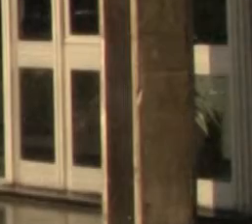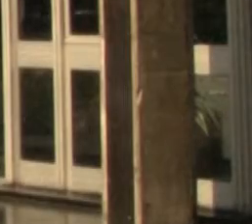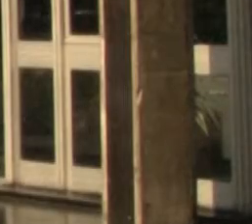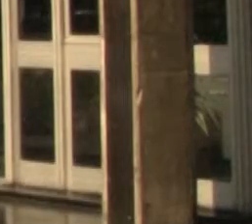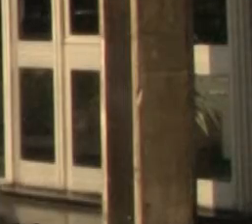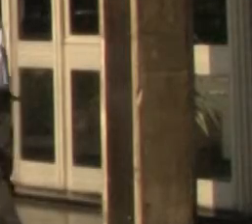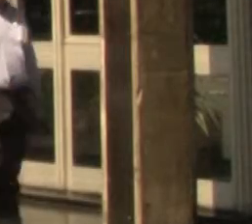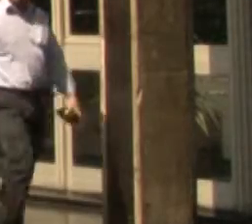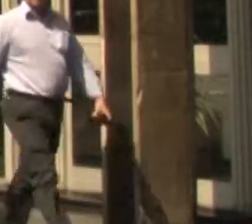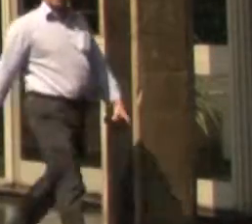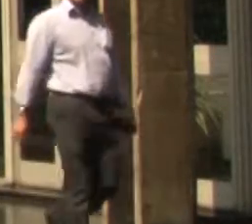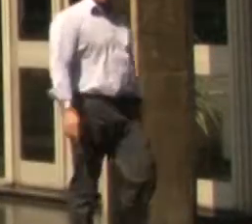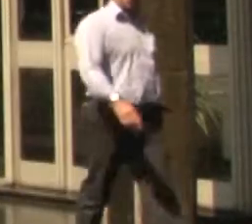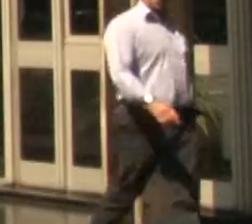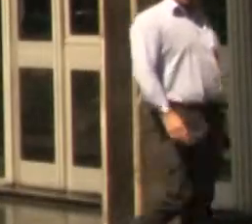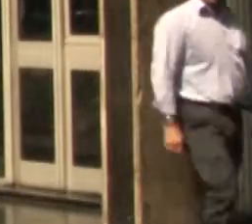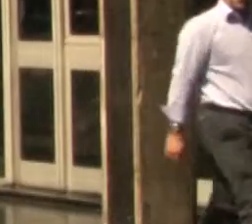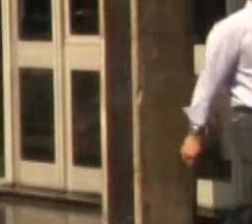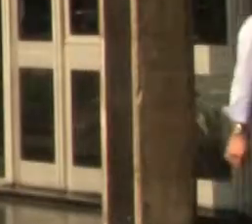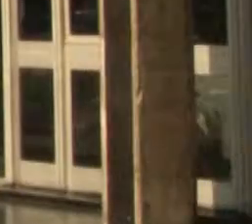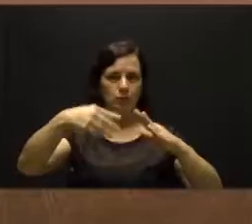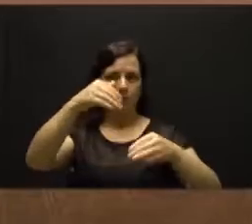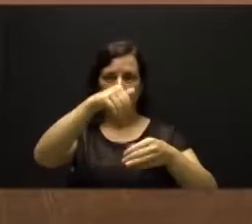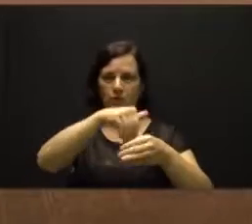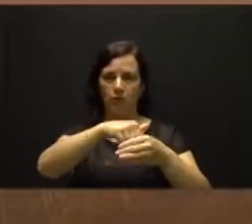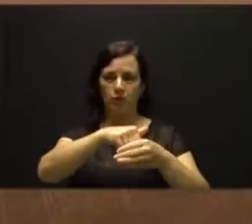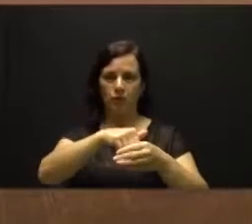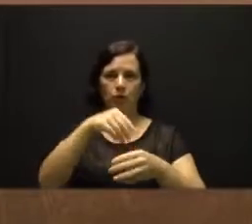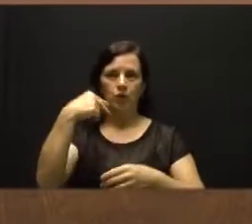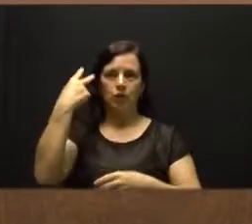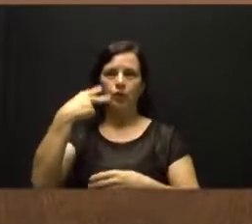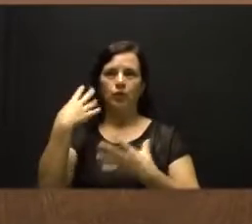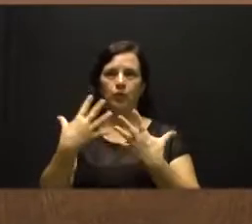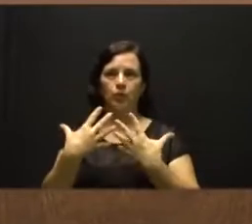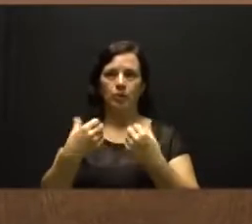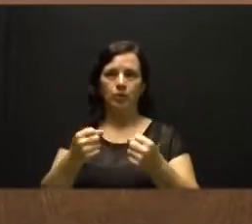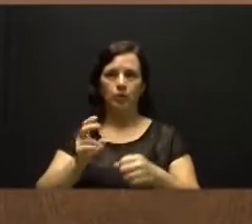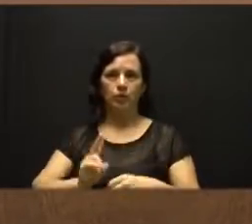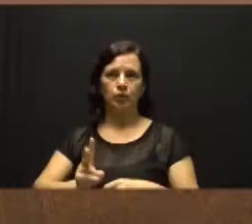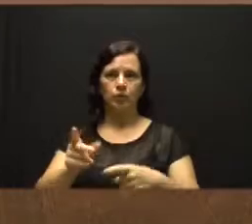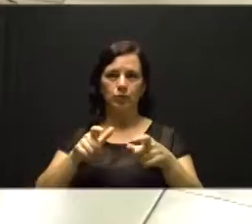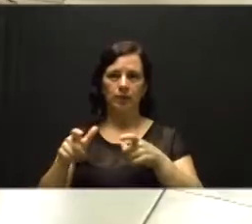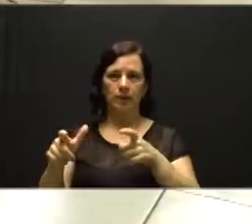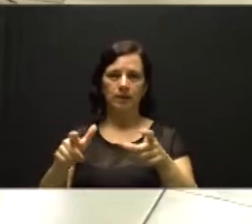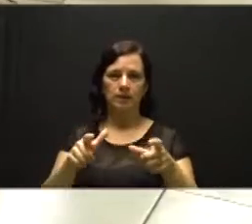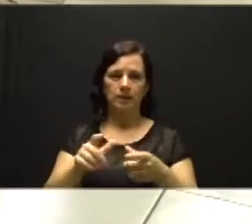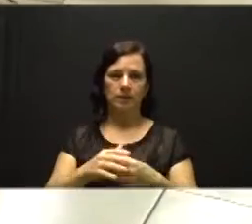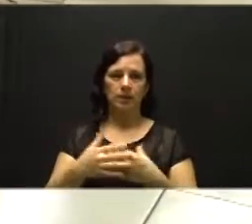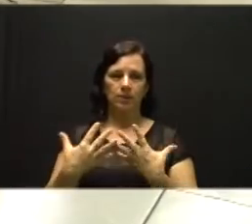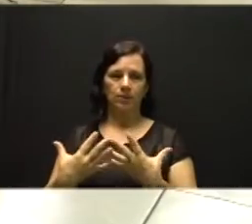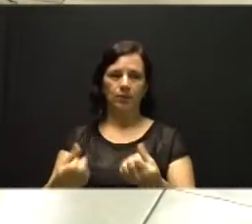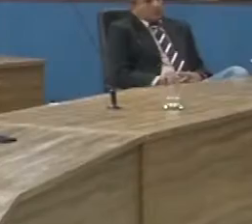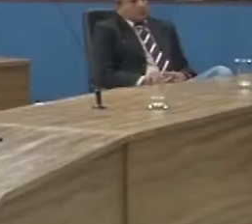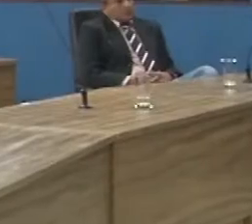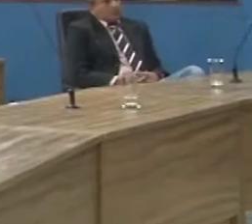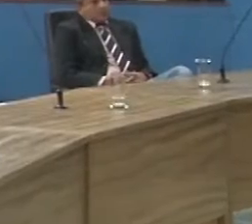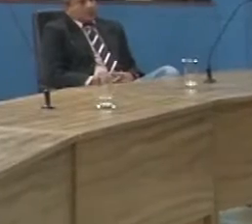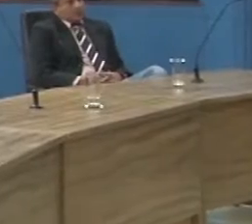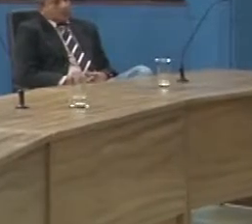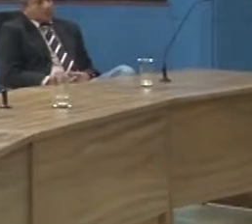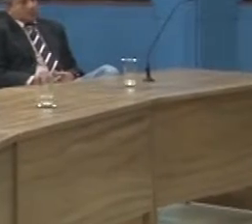A Câmara Municipal realizou na última terça, dia 25, a 12ª sessão ordinária de 2017.